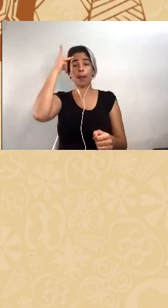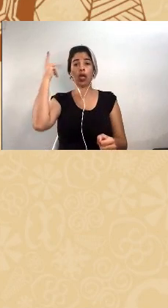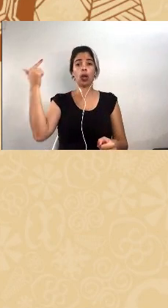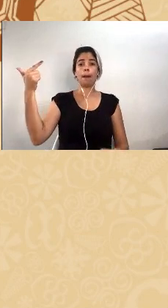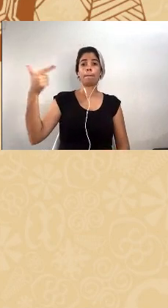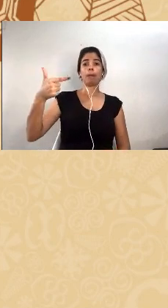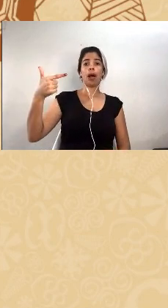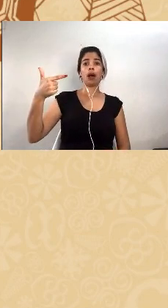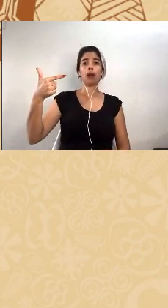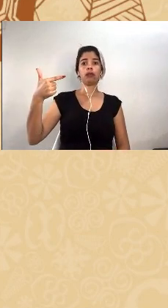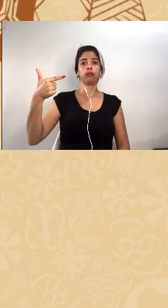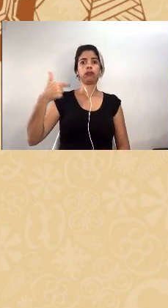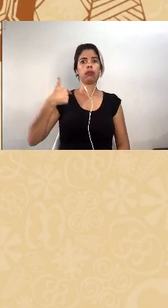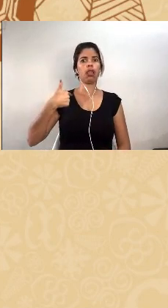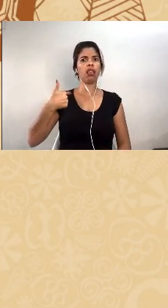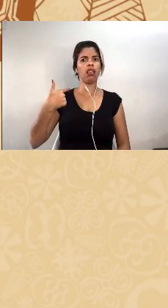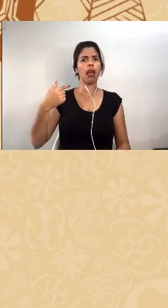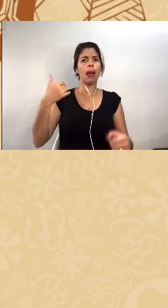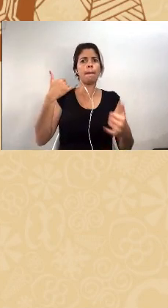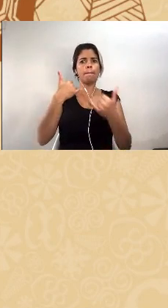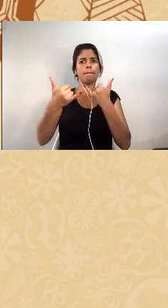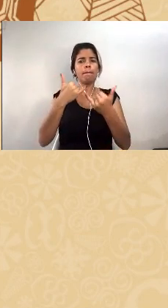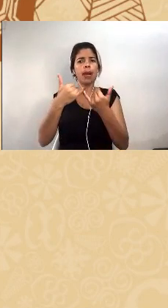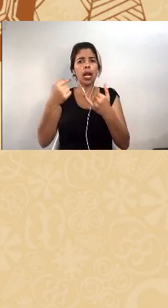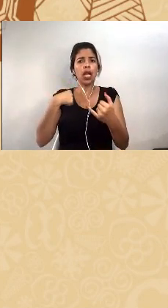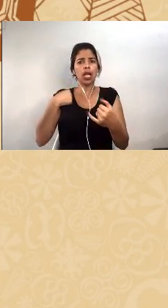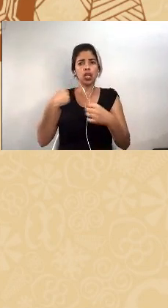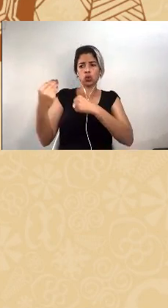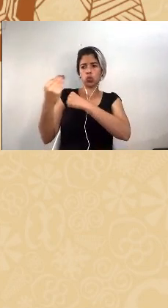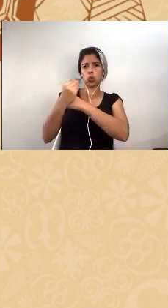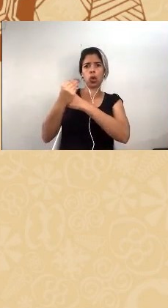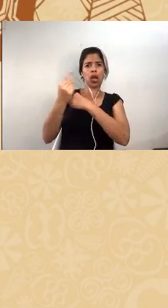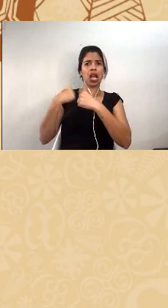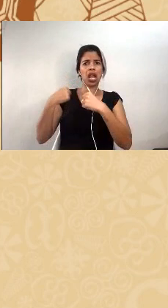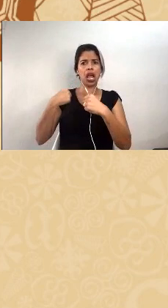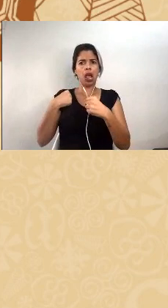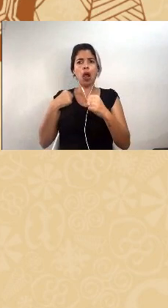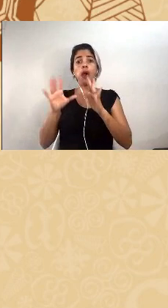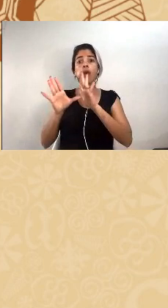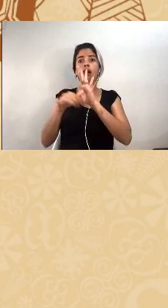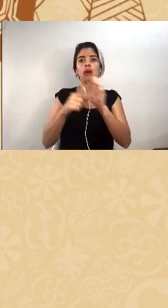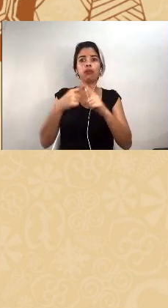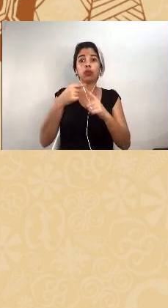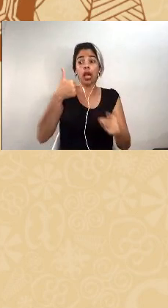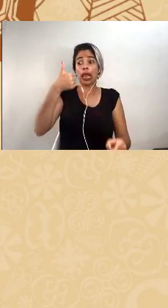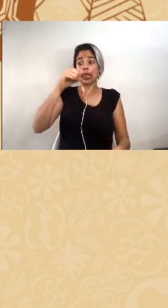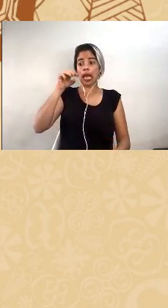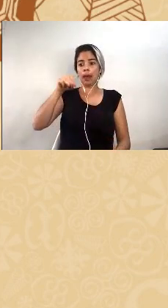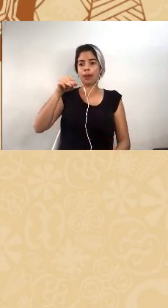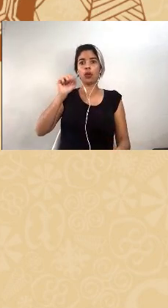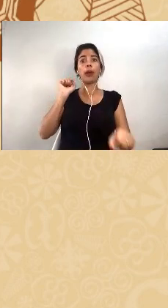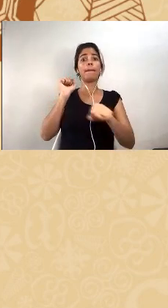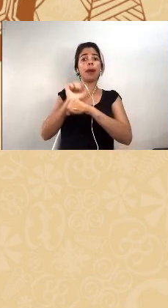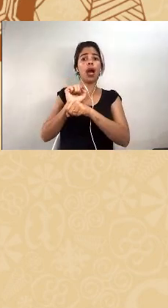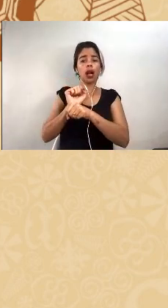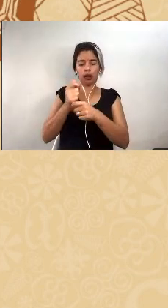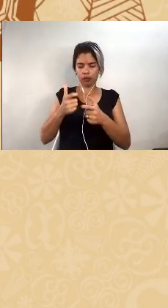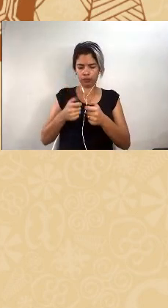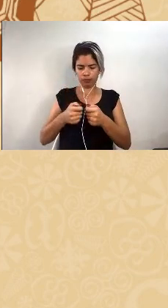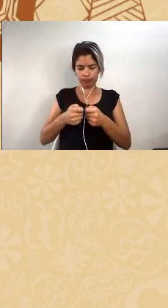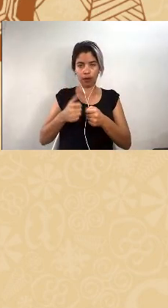mim, me tratando como se eu fosse um bandido, dizendo que eu estava com atitude suspeita, porque eu fiquei 10 minutos parado, mexendo no